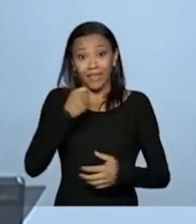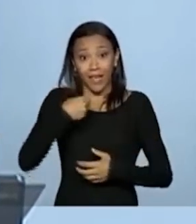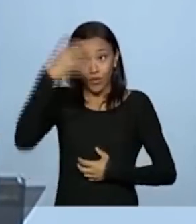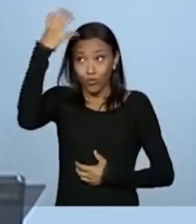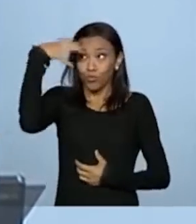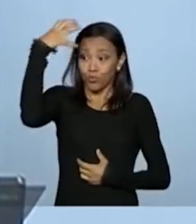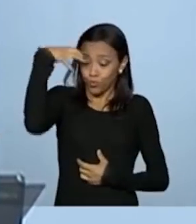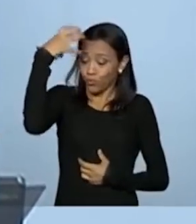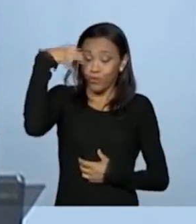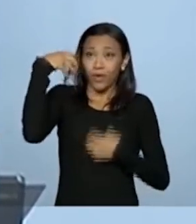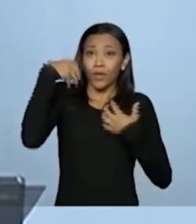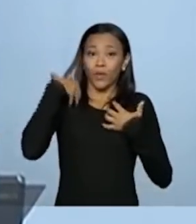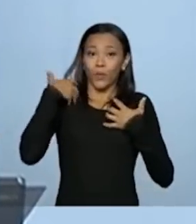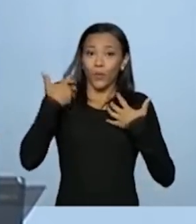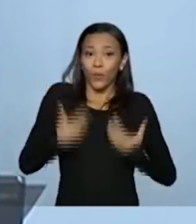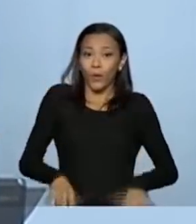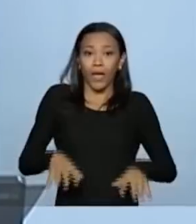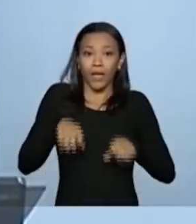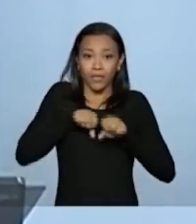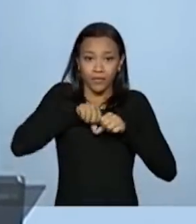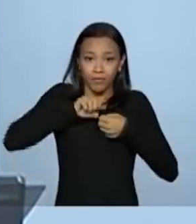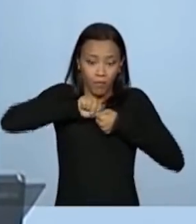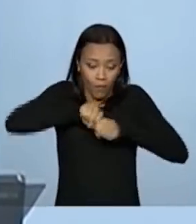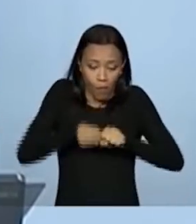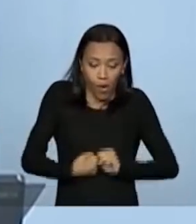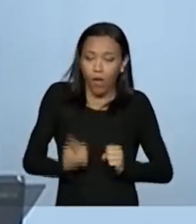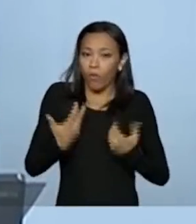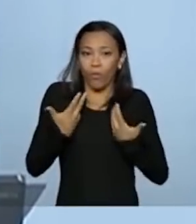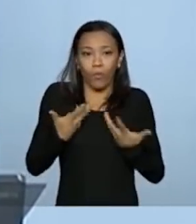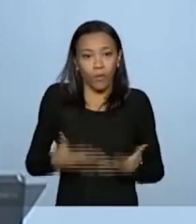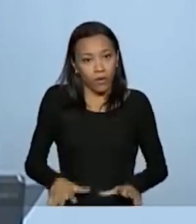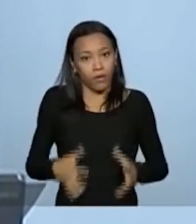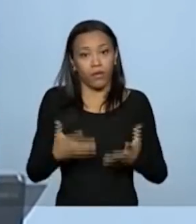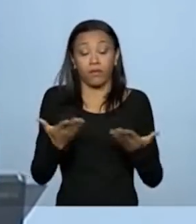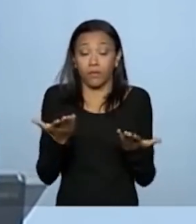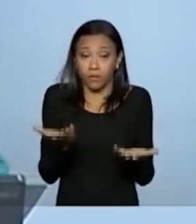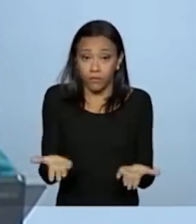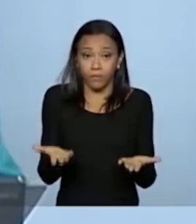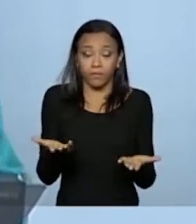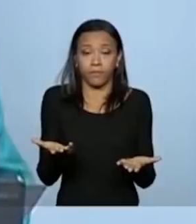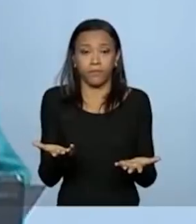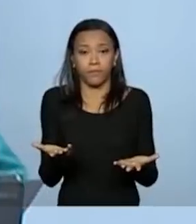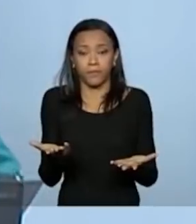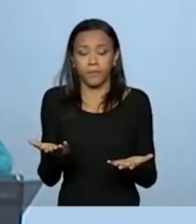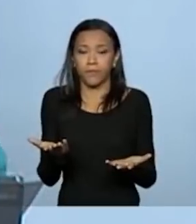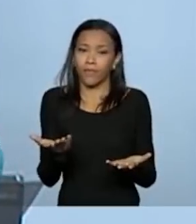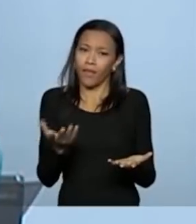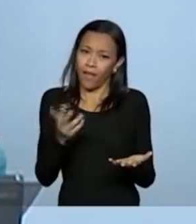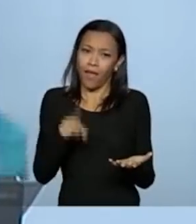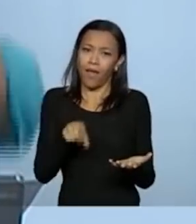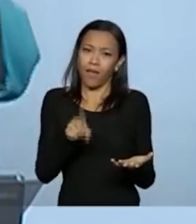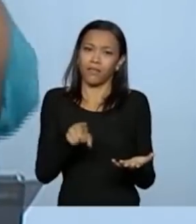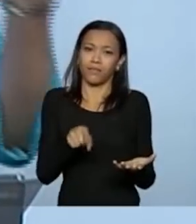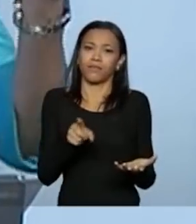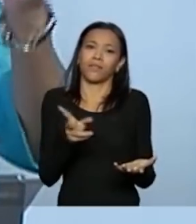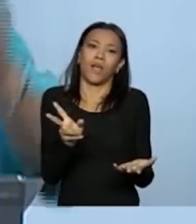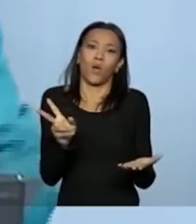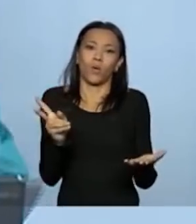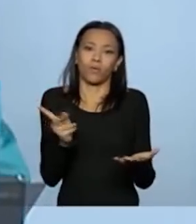chuva não quer pegar a chuva. Então, é essa contradição